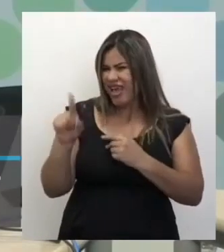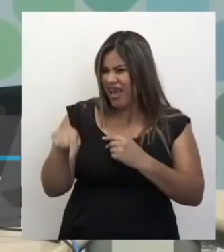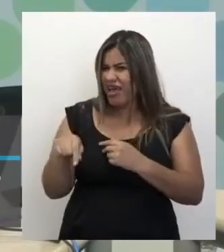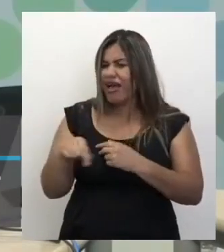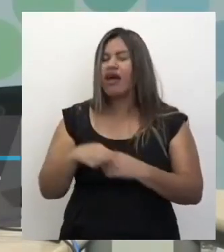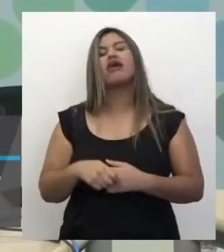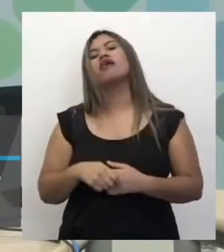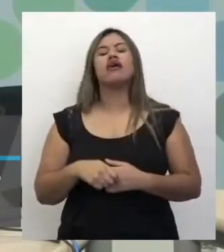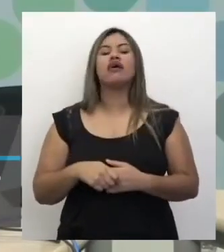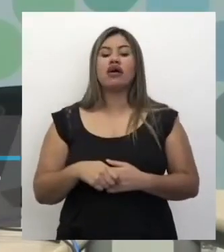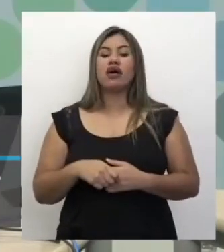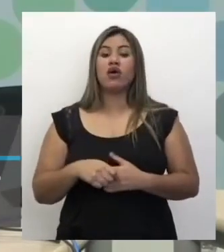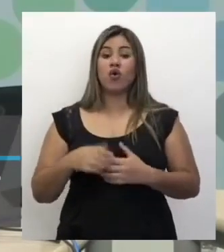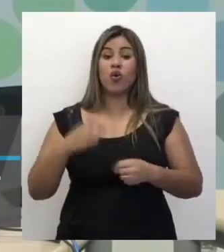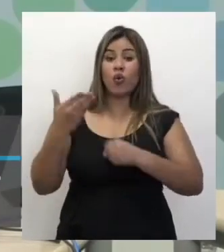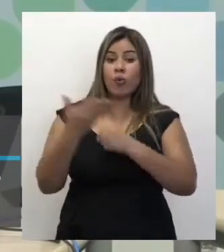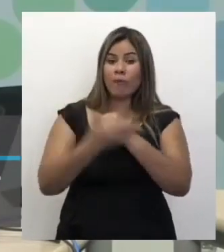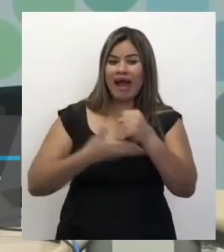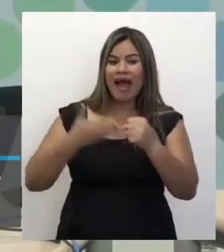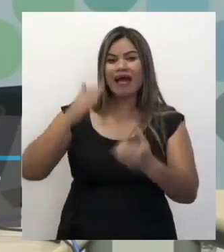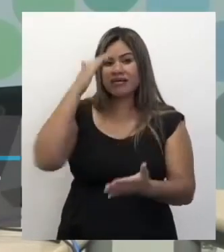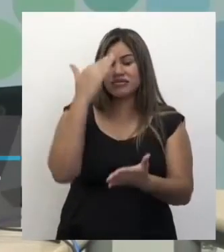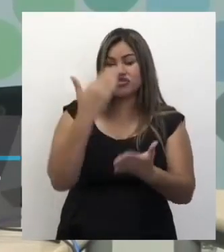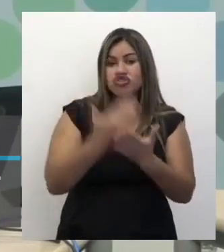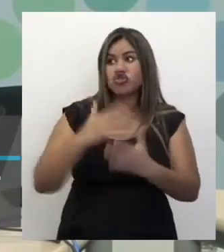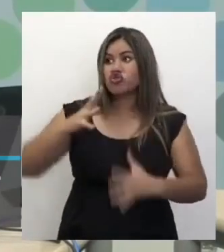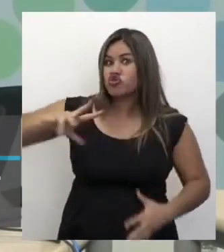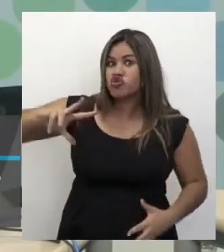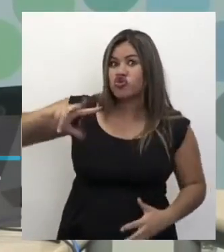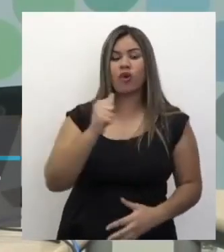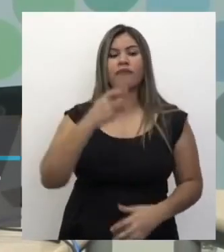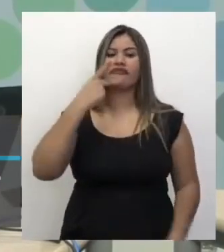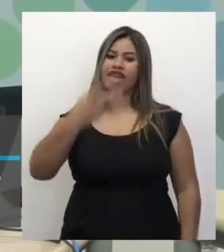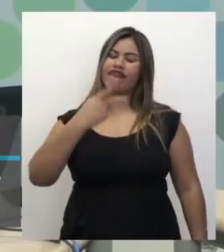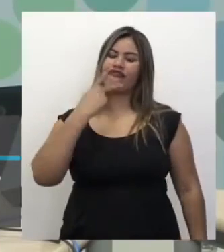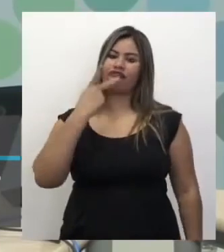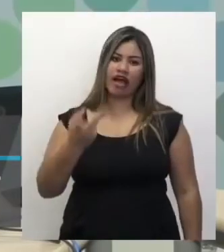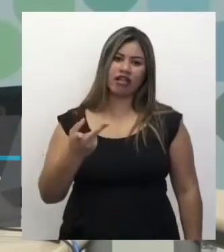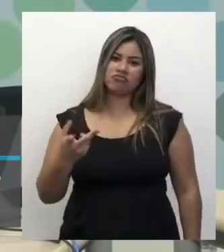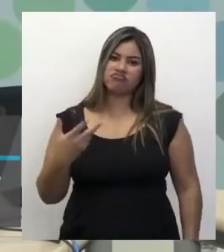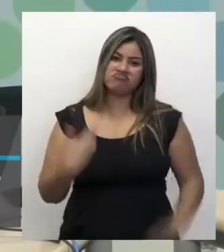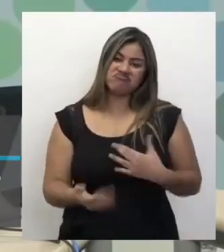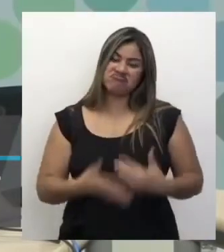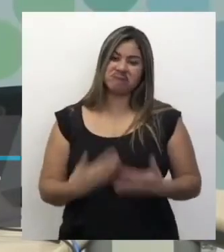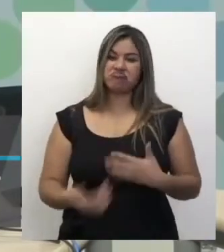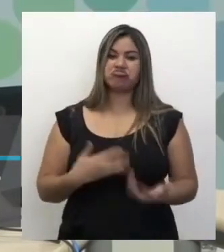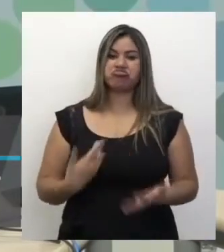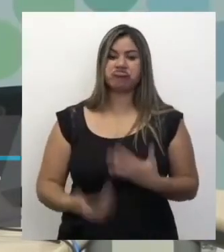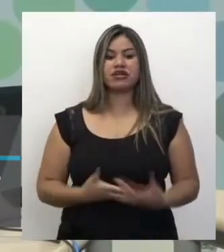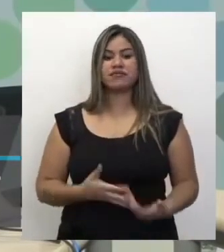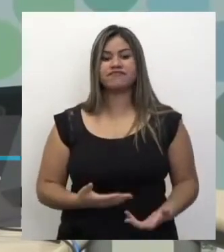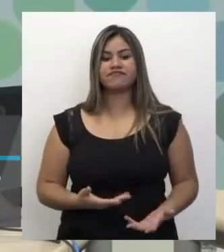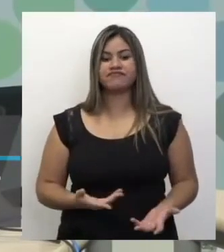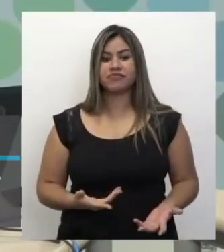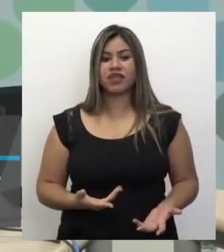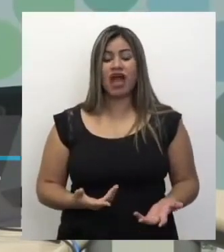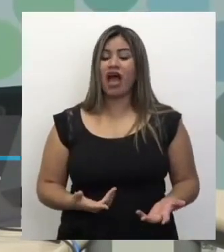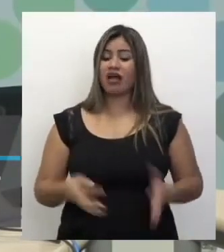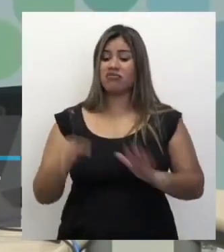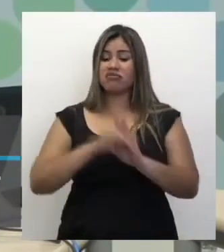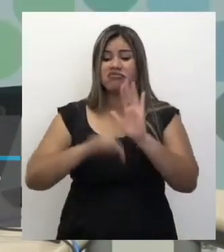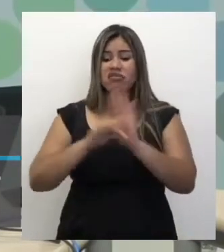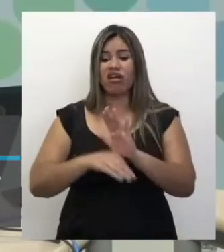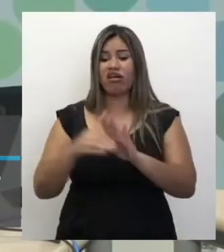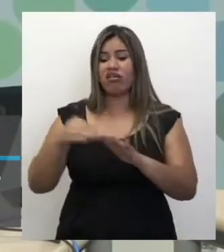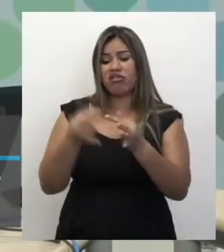de princípio é o que todo mundo vai dizer e qualquer pessoa diria. Então, o texto fica pobre, né? Porque qualquer